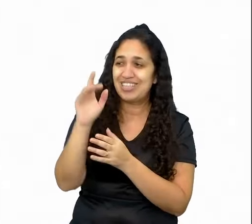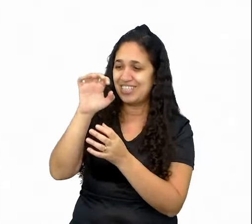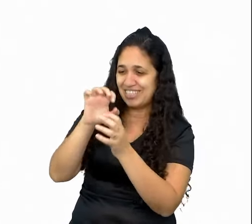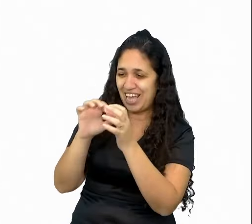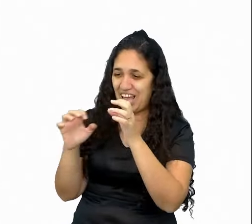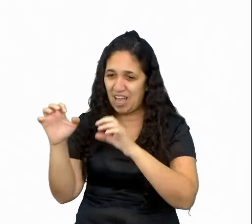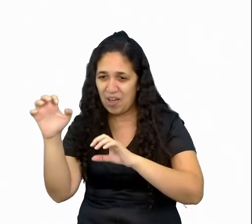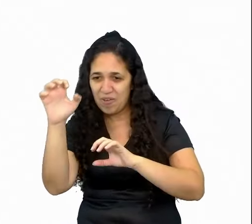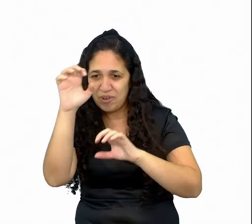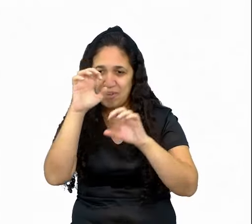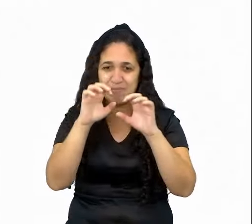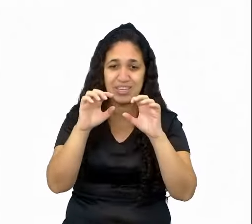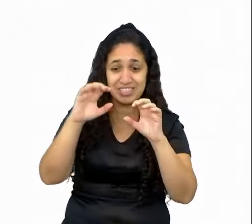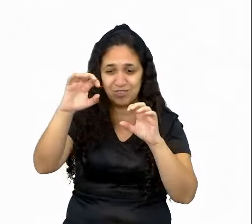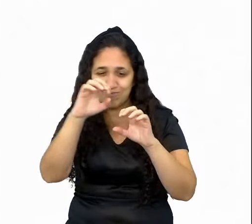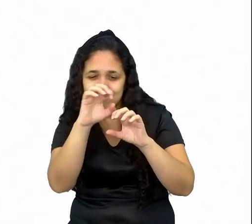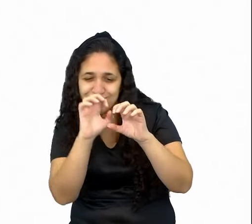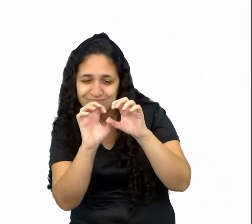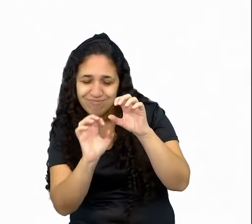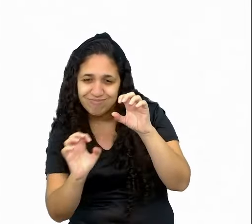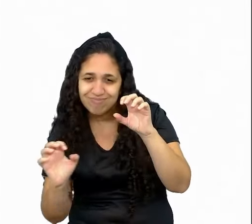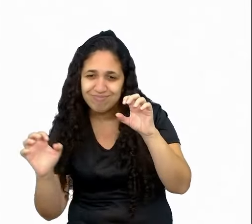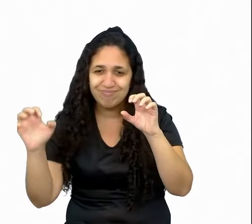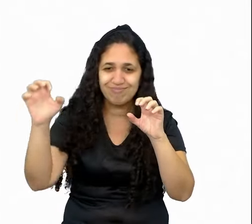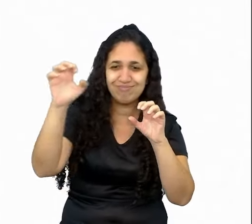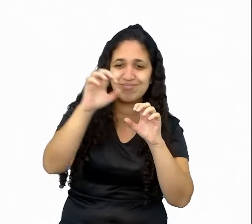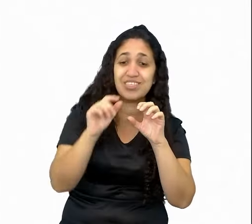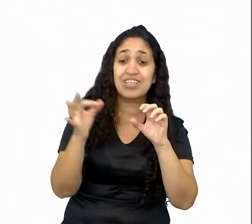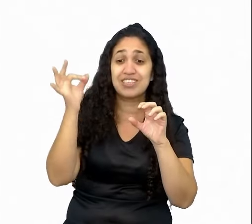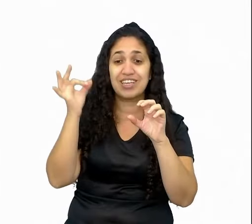né? Peça por peça, a certeza da construção